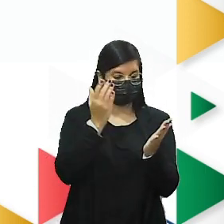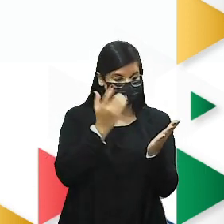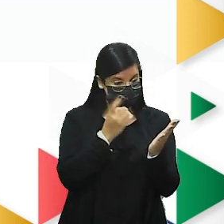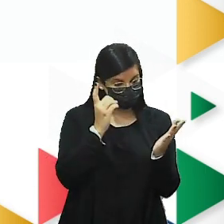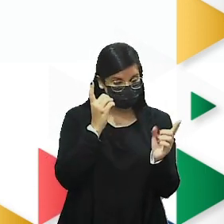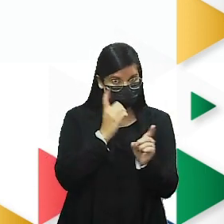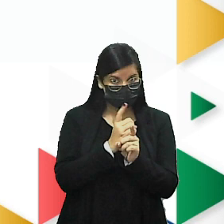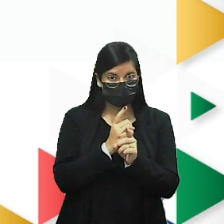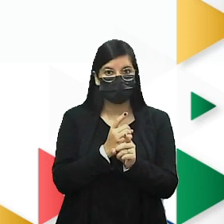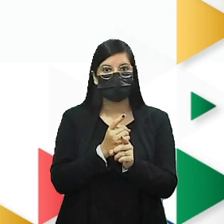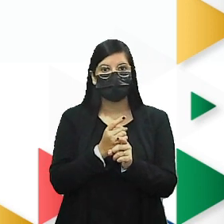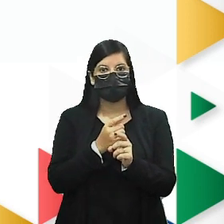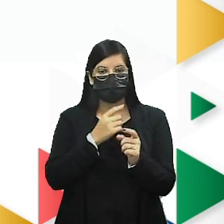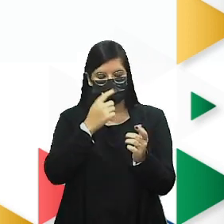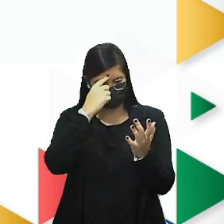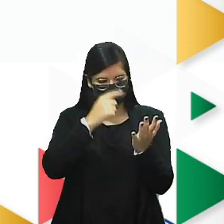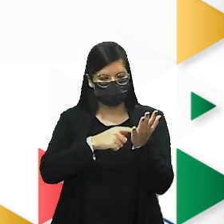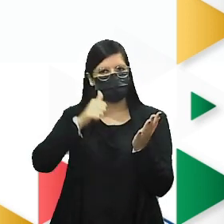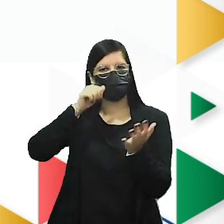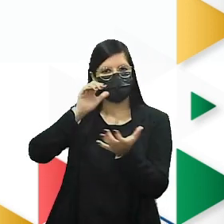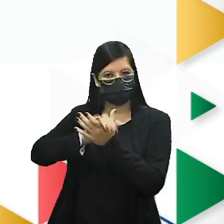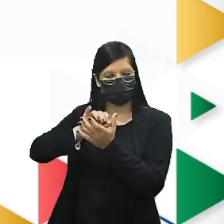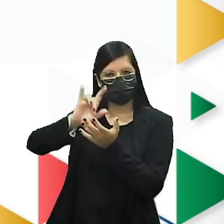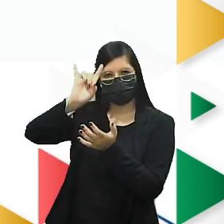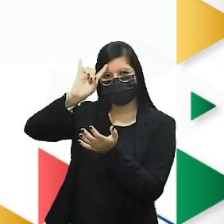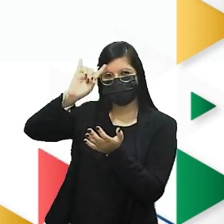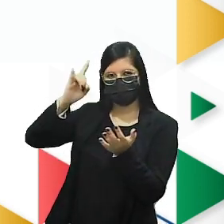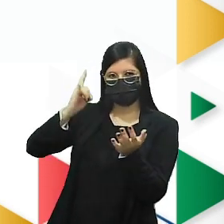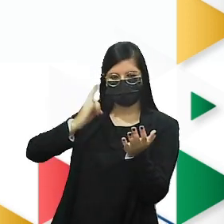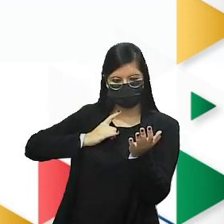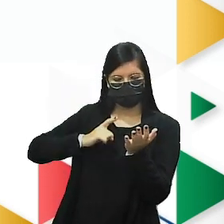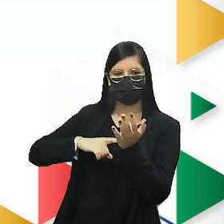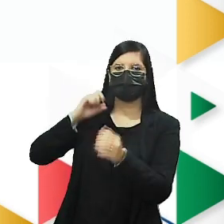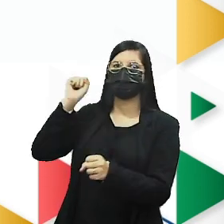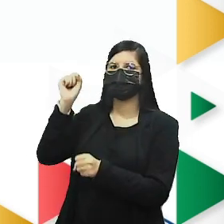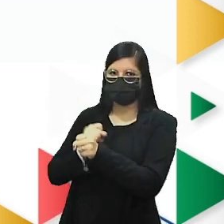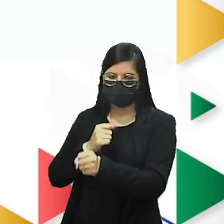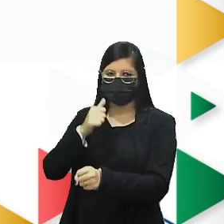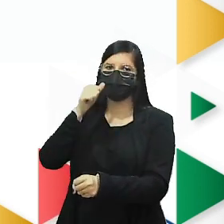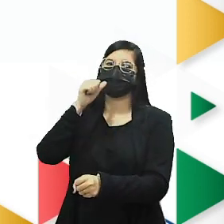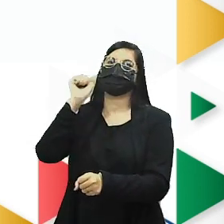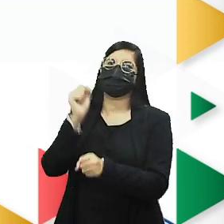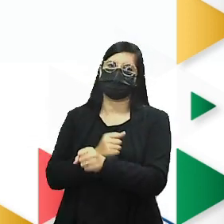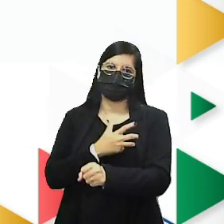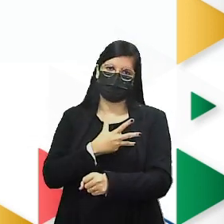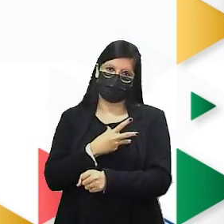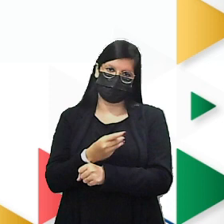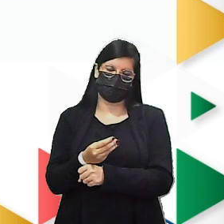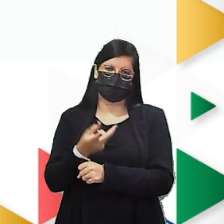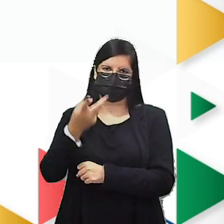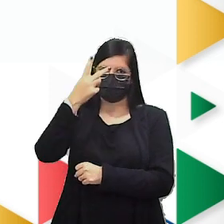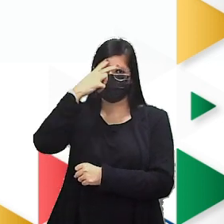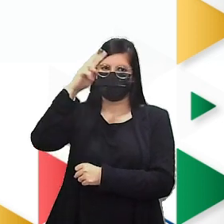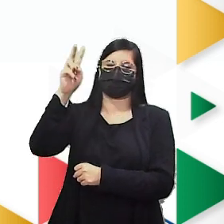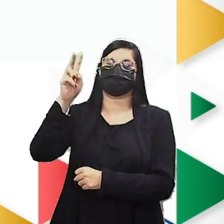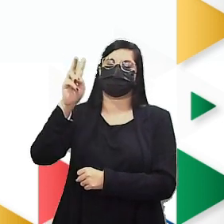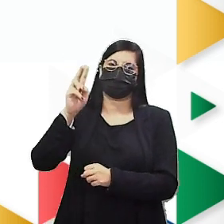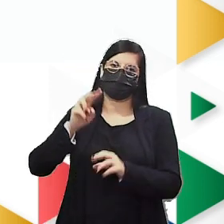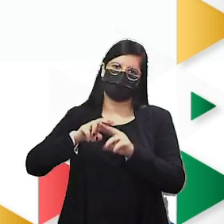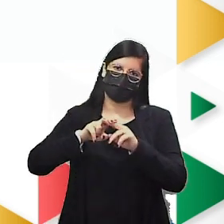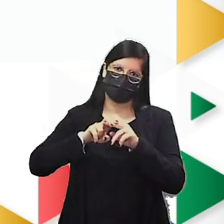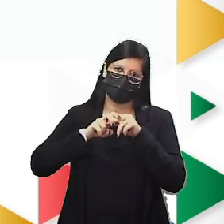ele achou que ela estava traindo ele, enfim, acabou matando ela e o filho. Mais ou menos é a história folclórica que rola. Então, a energia